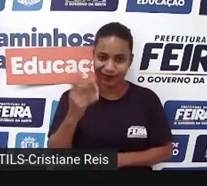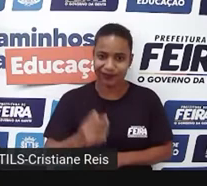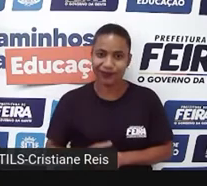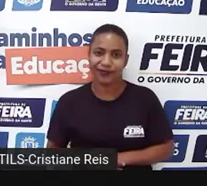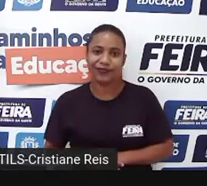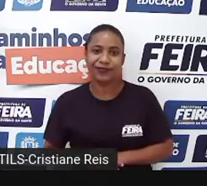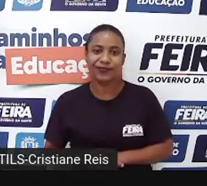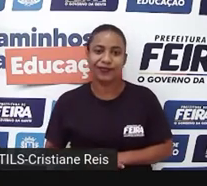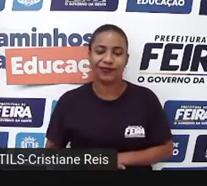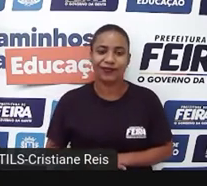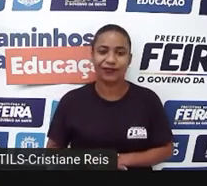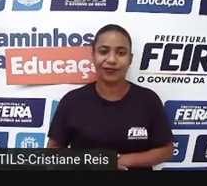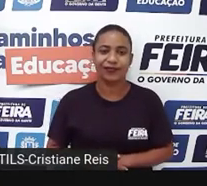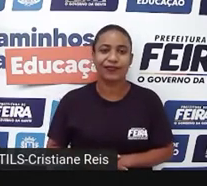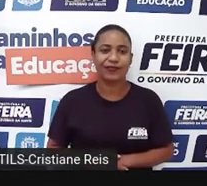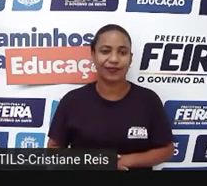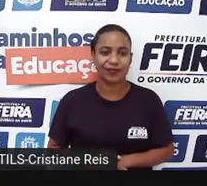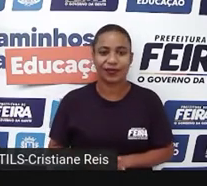Will introduce,